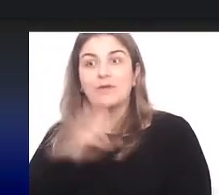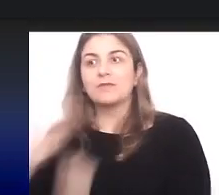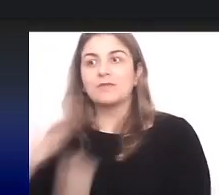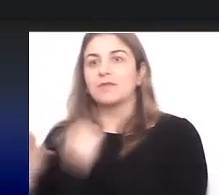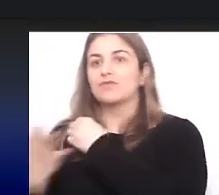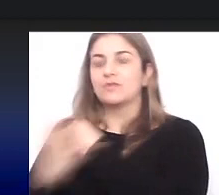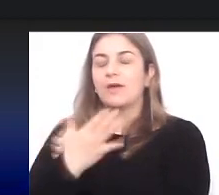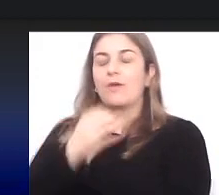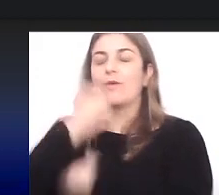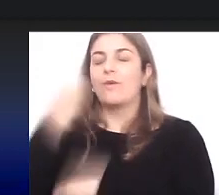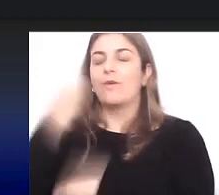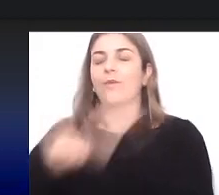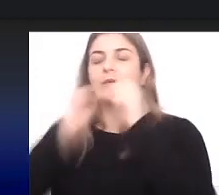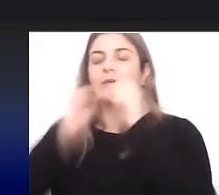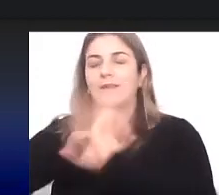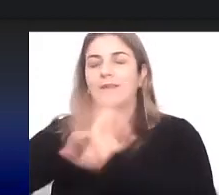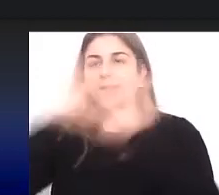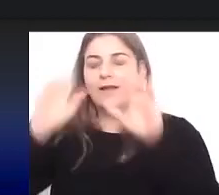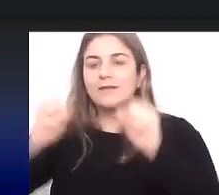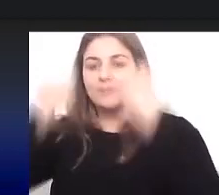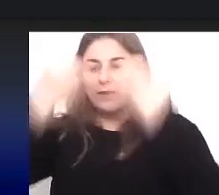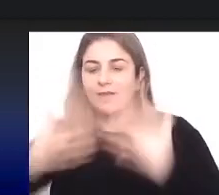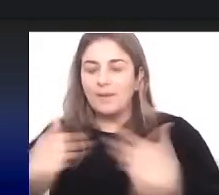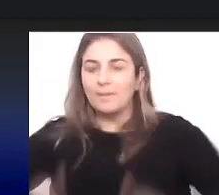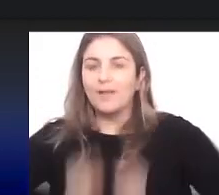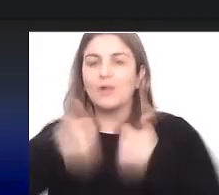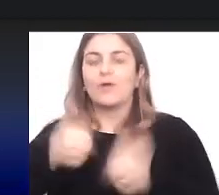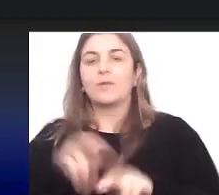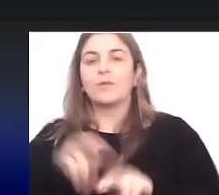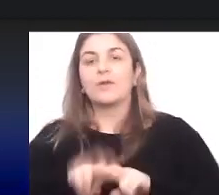fatos. Afinal, a sociedade evoluiu